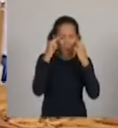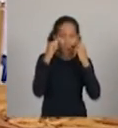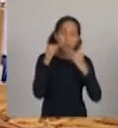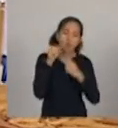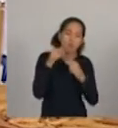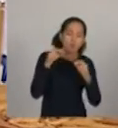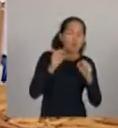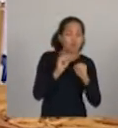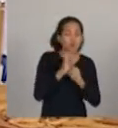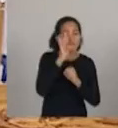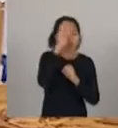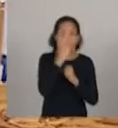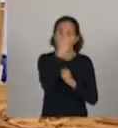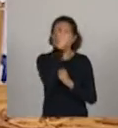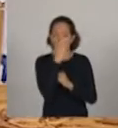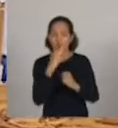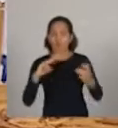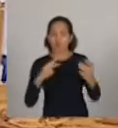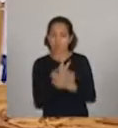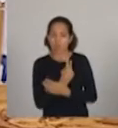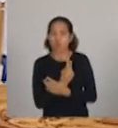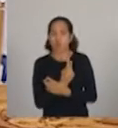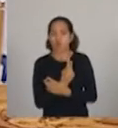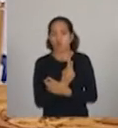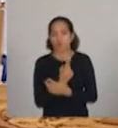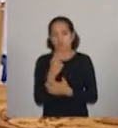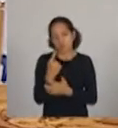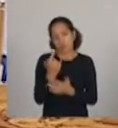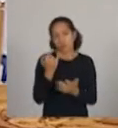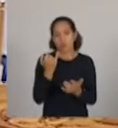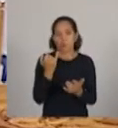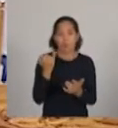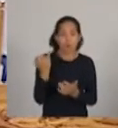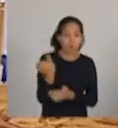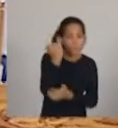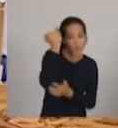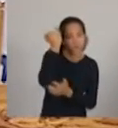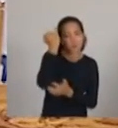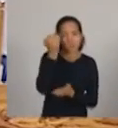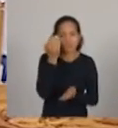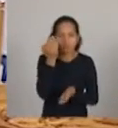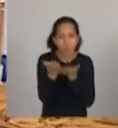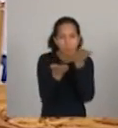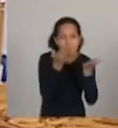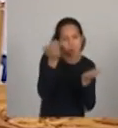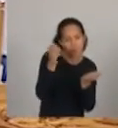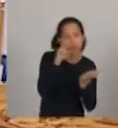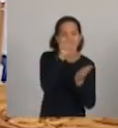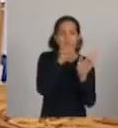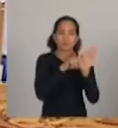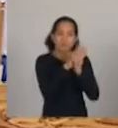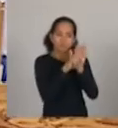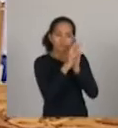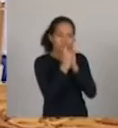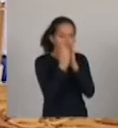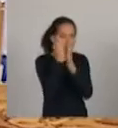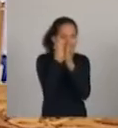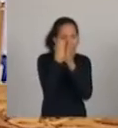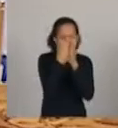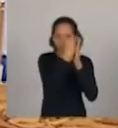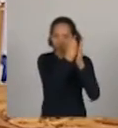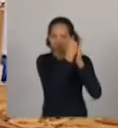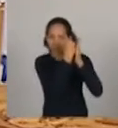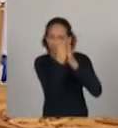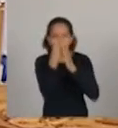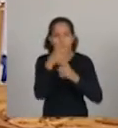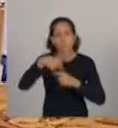também com essa prevenção, porque é muito importante você fazer a prevenção, medir a pressão ocular,